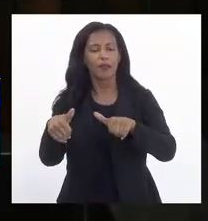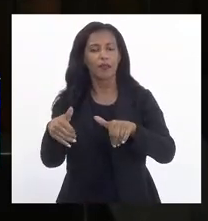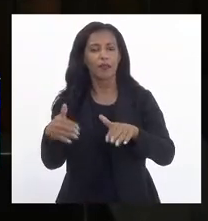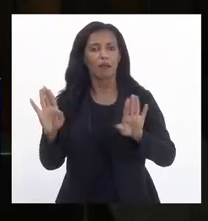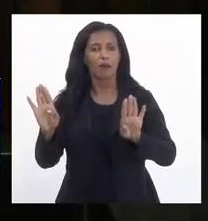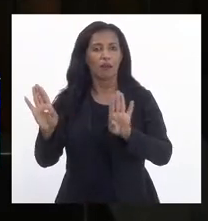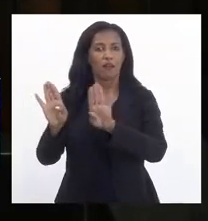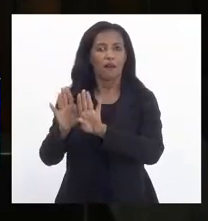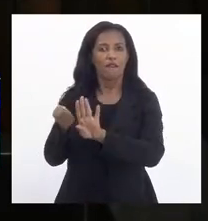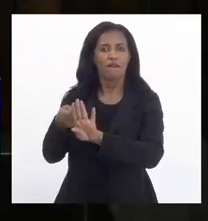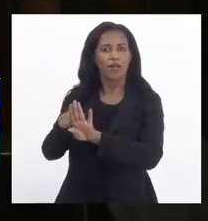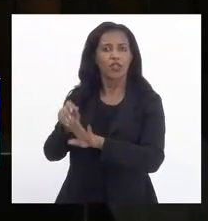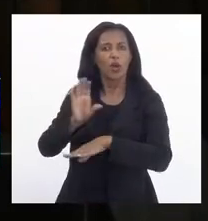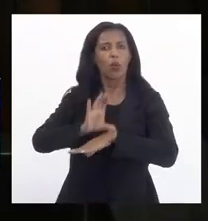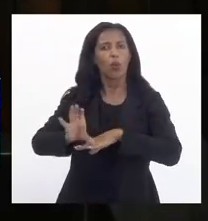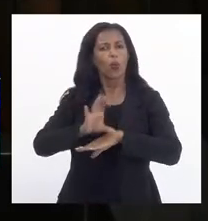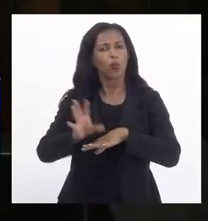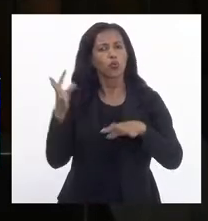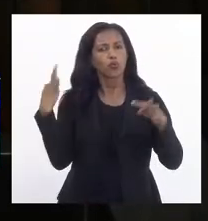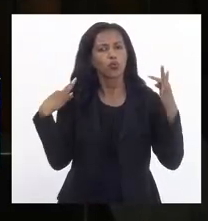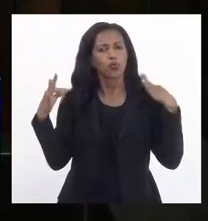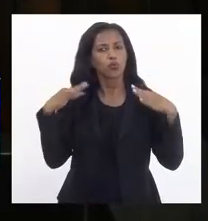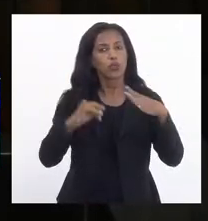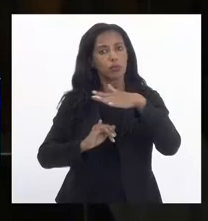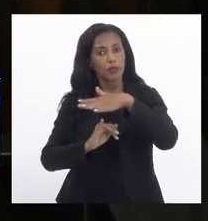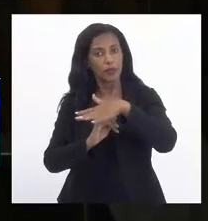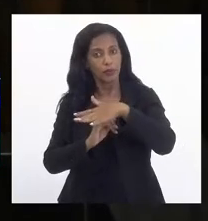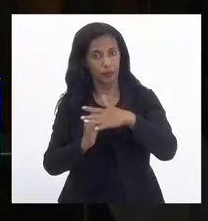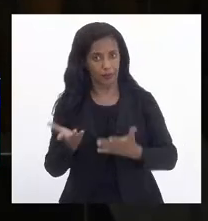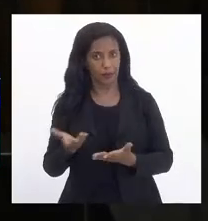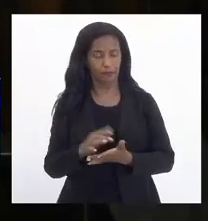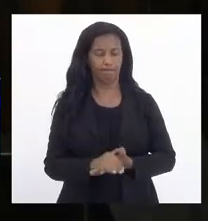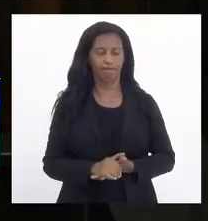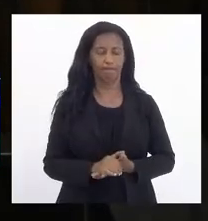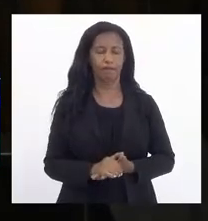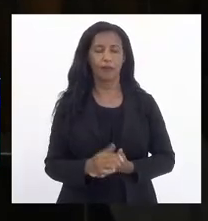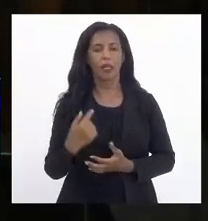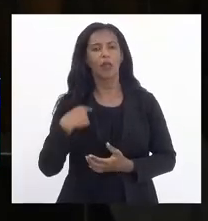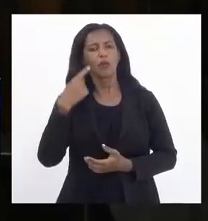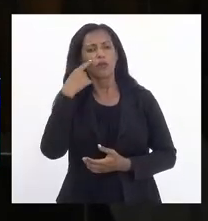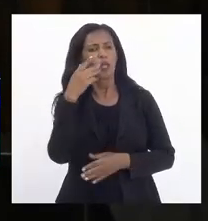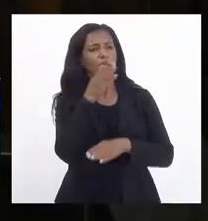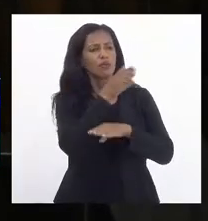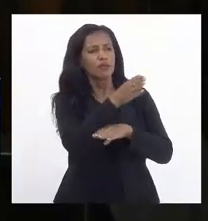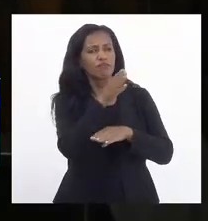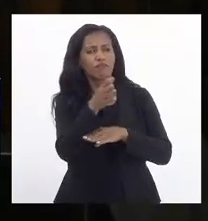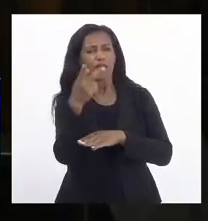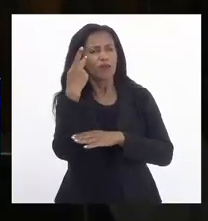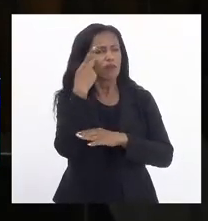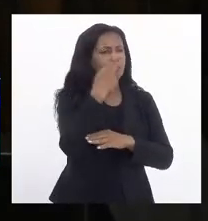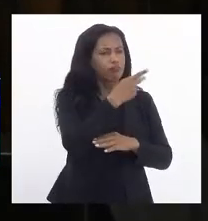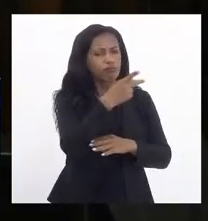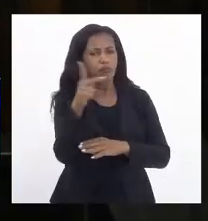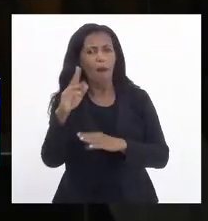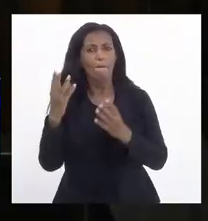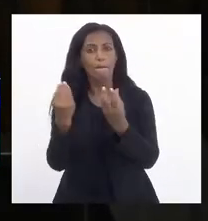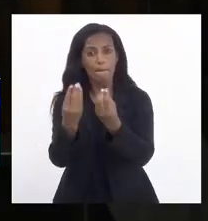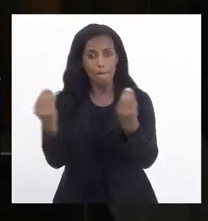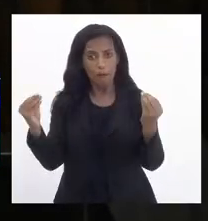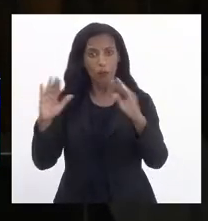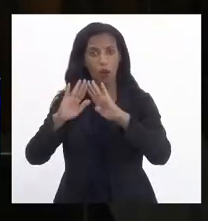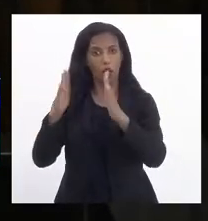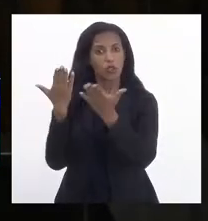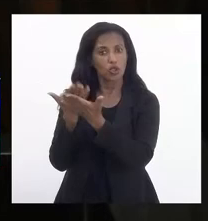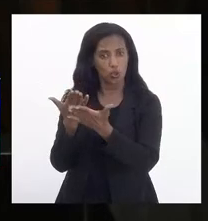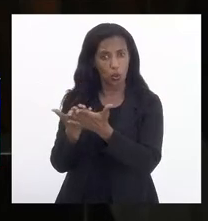fechamento do curso de turismo nessa instituição. Eu tenho circulado, visitado muitas escolas no Estado e tenho visto que